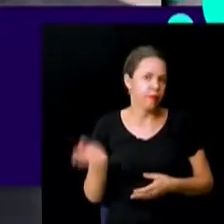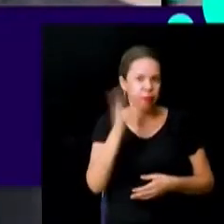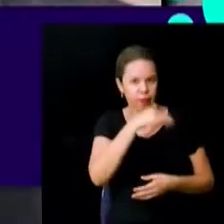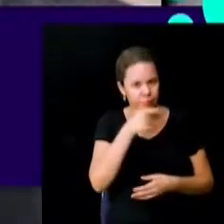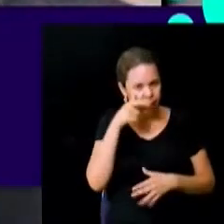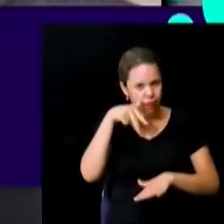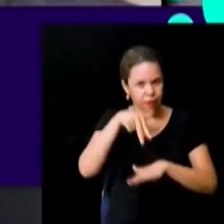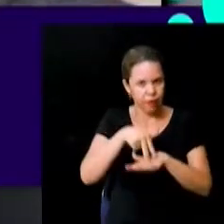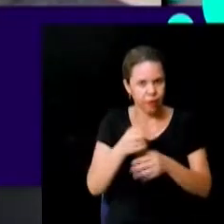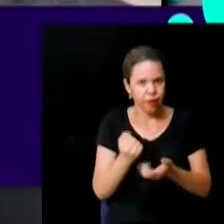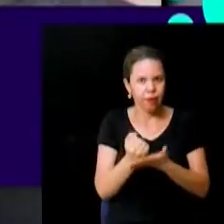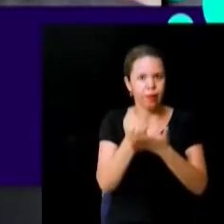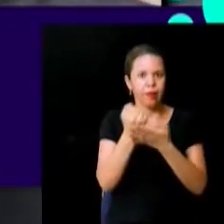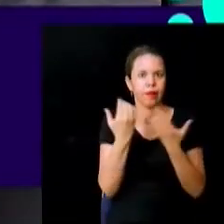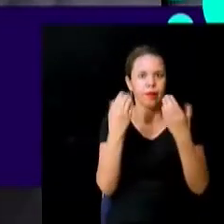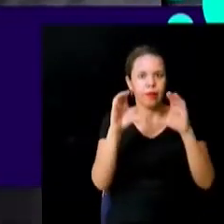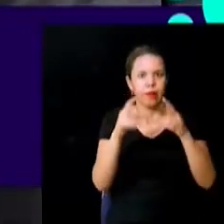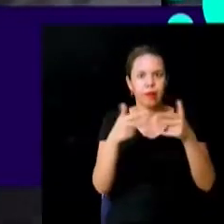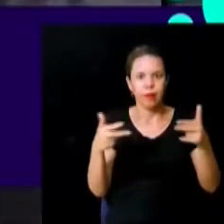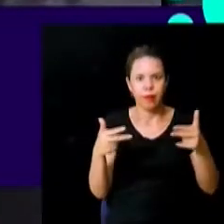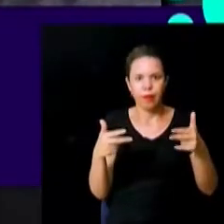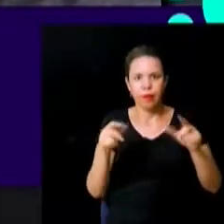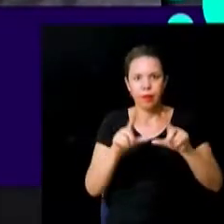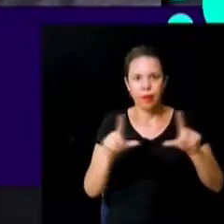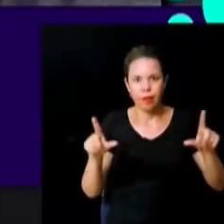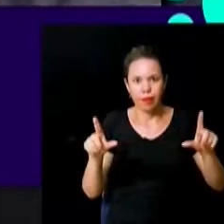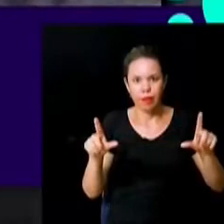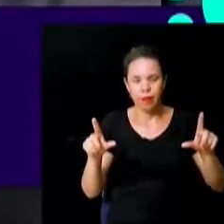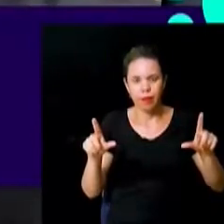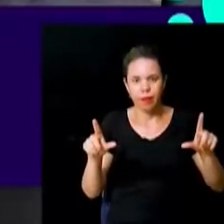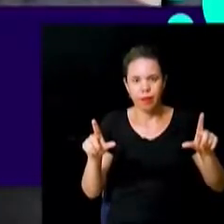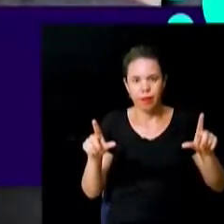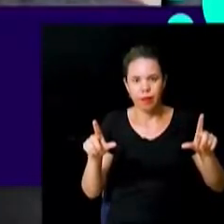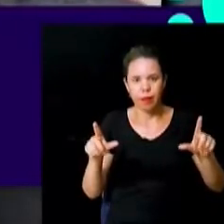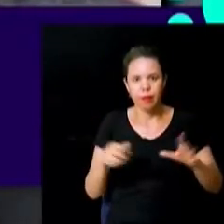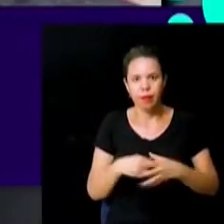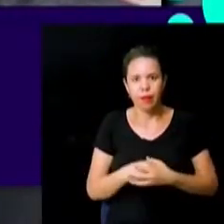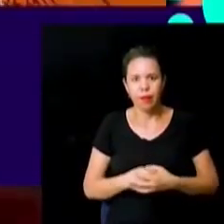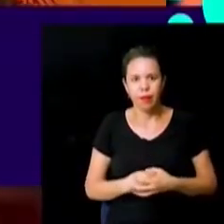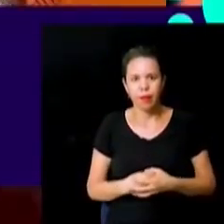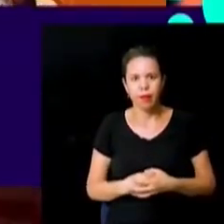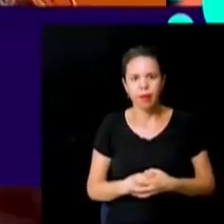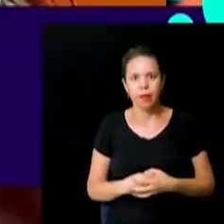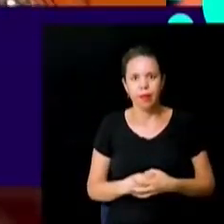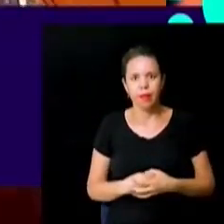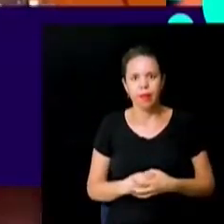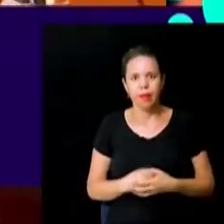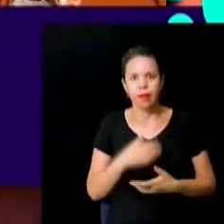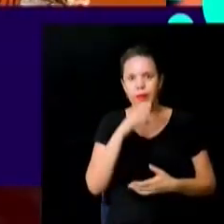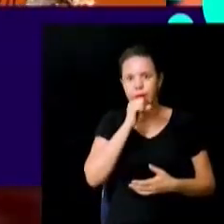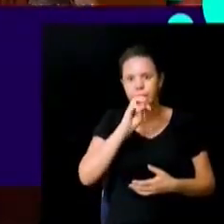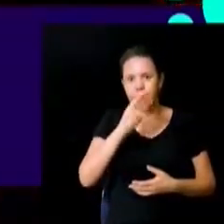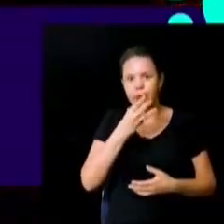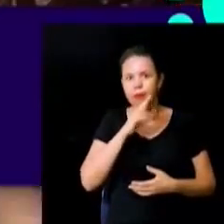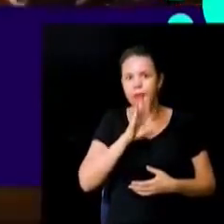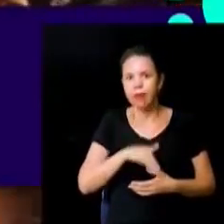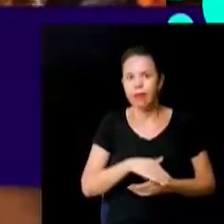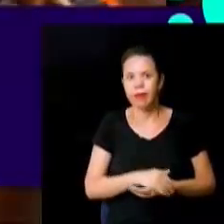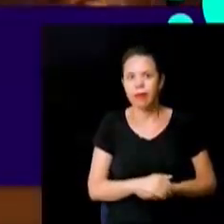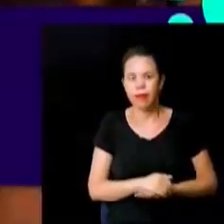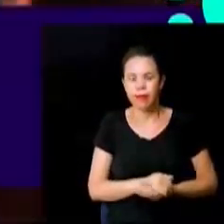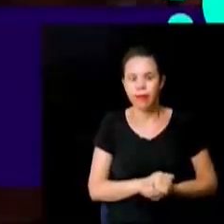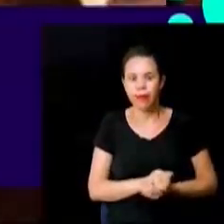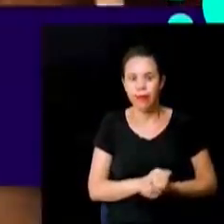Venham, apareçam e me ajudem a colocar mais um cartazinho nessa parede do ego. Já no sábado, às 3 horas da tarde,